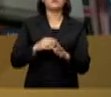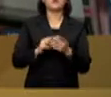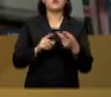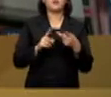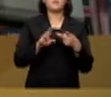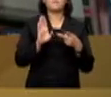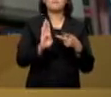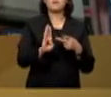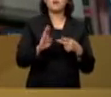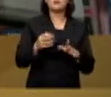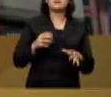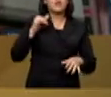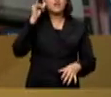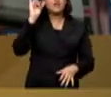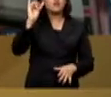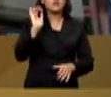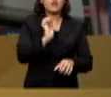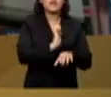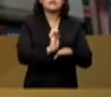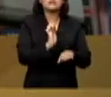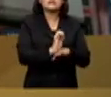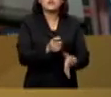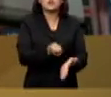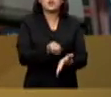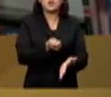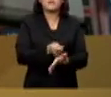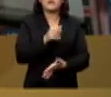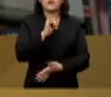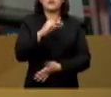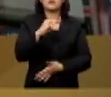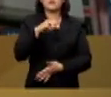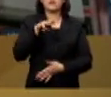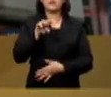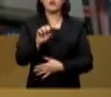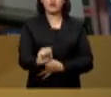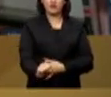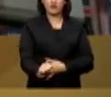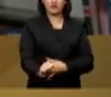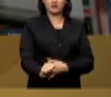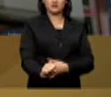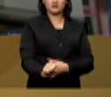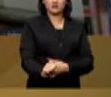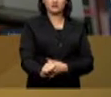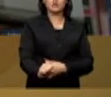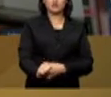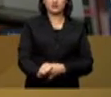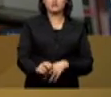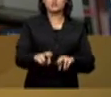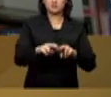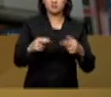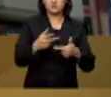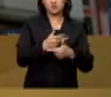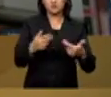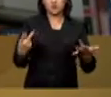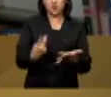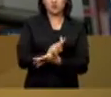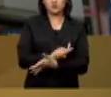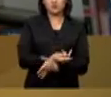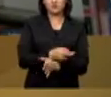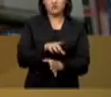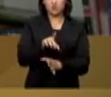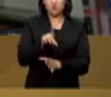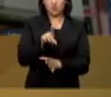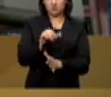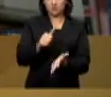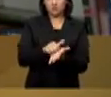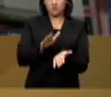os estados cobrem o ICMS em relação aos fatos geradores ocorridos até a véspera da data da publicação da